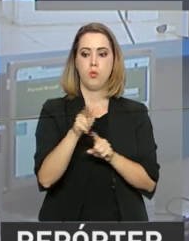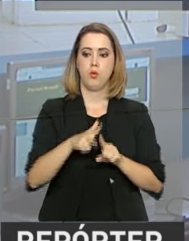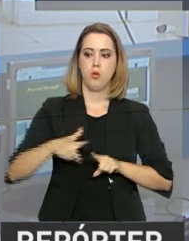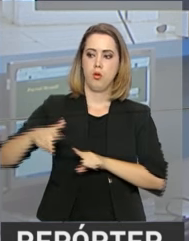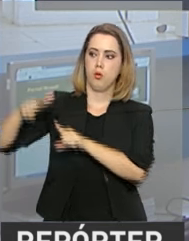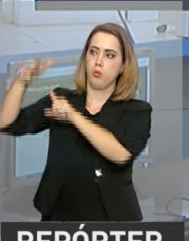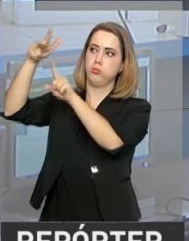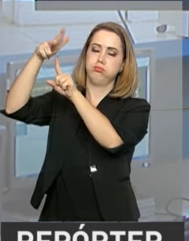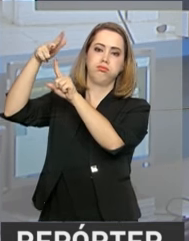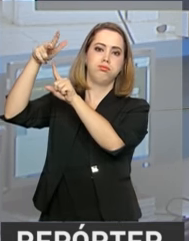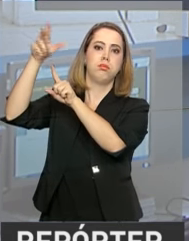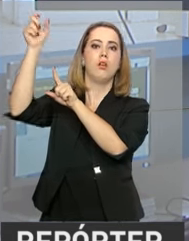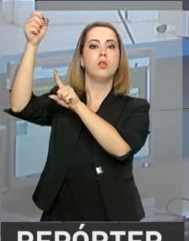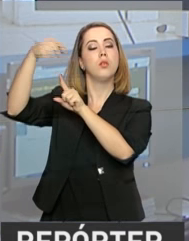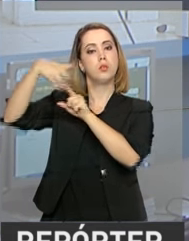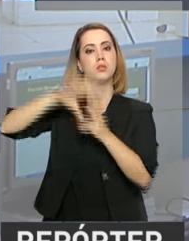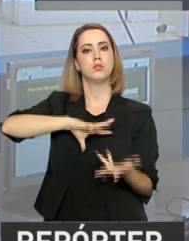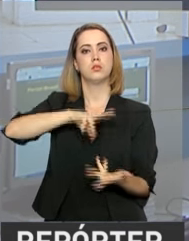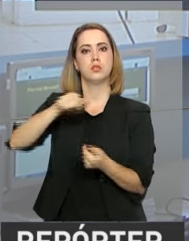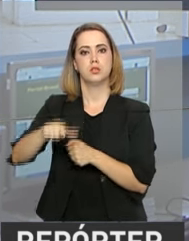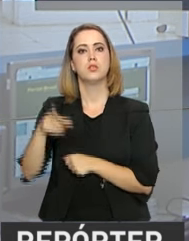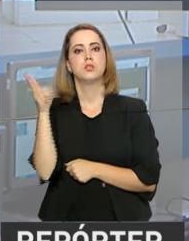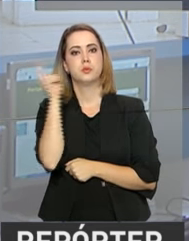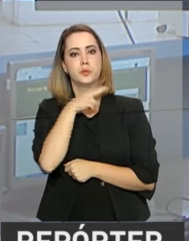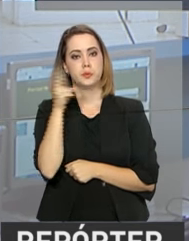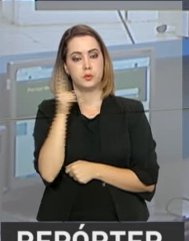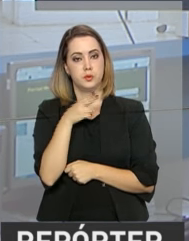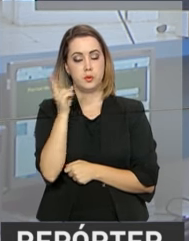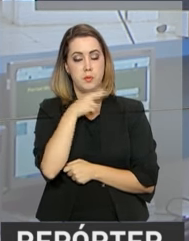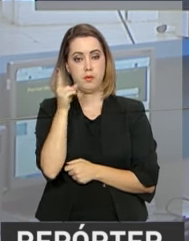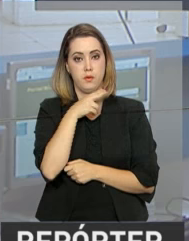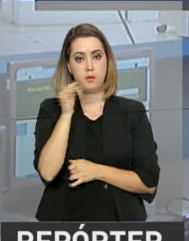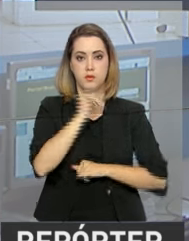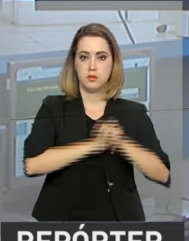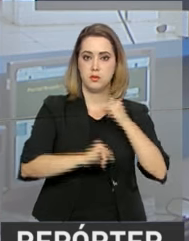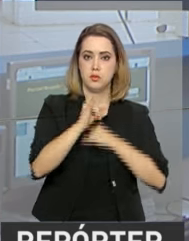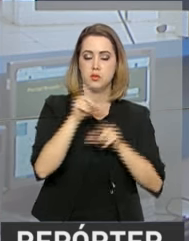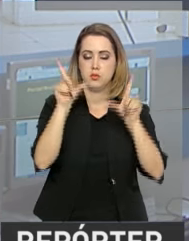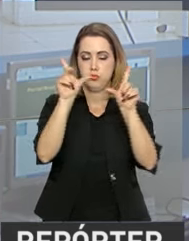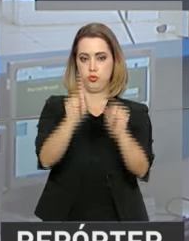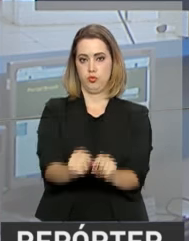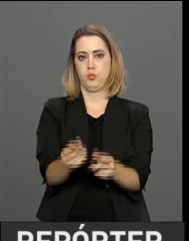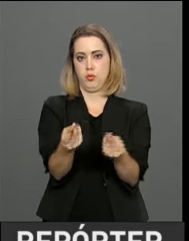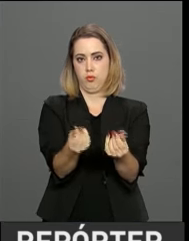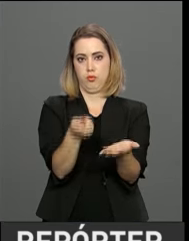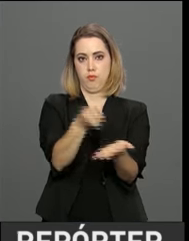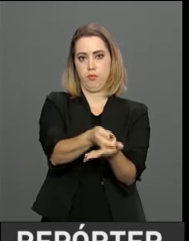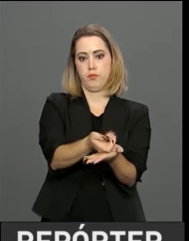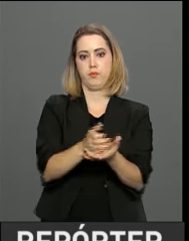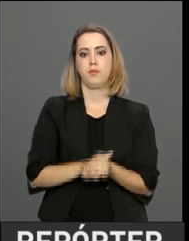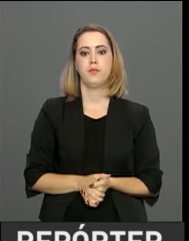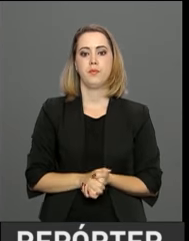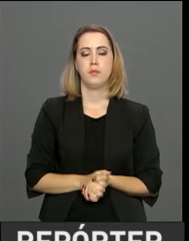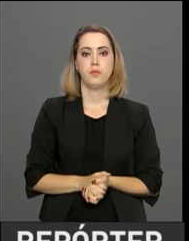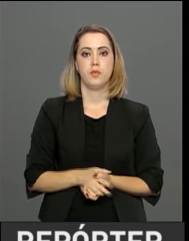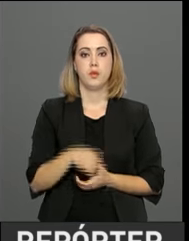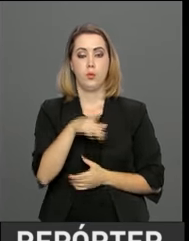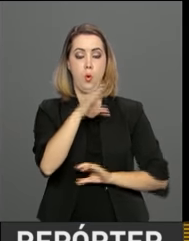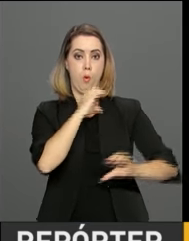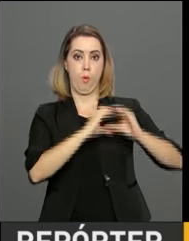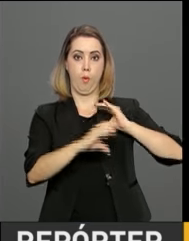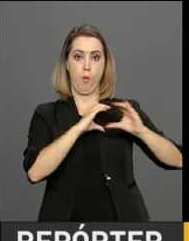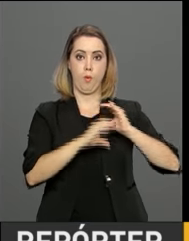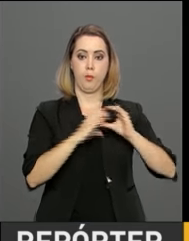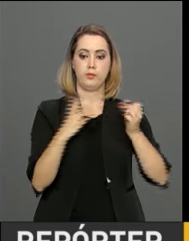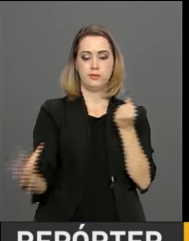geoestacionário vai aumentar também a velocidade da rede e reduzir o preço da conexão comunicação